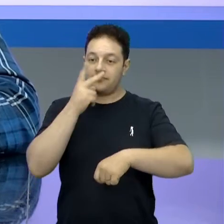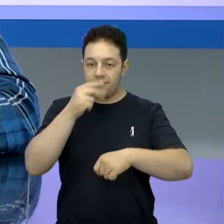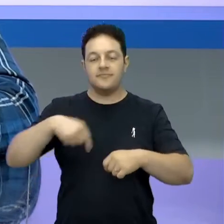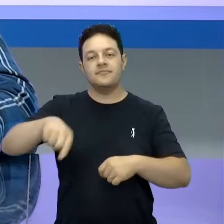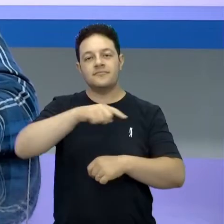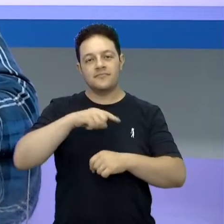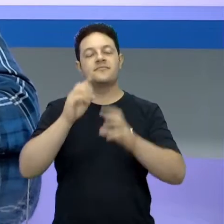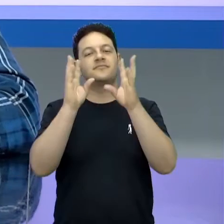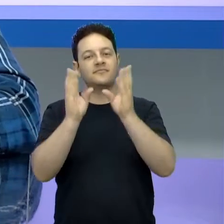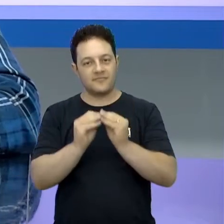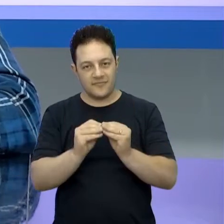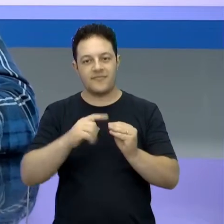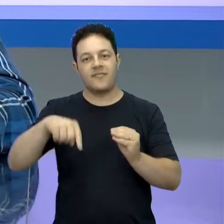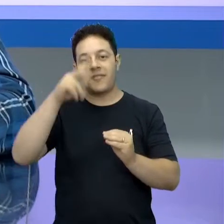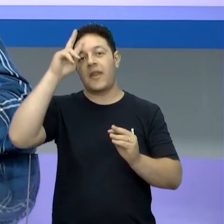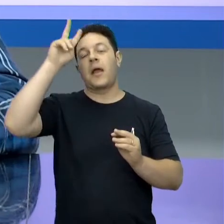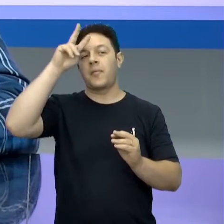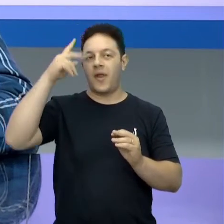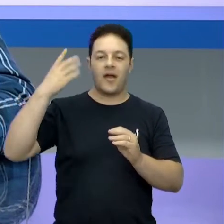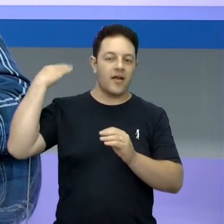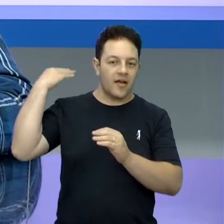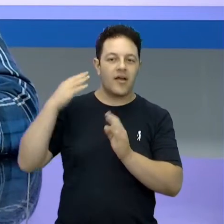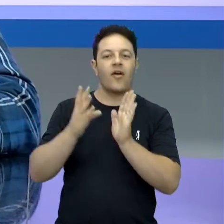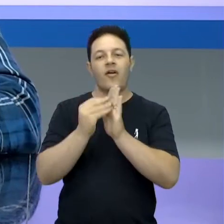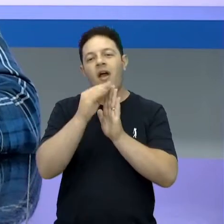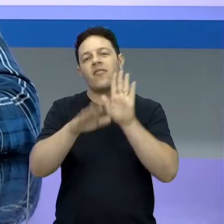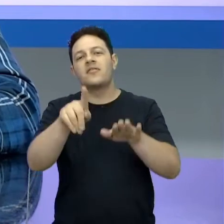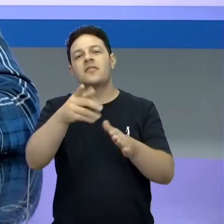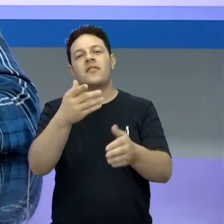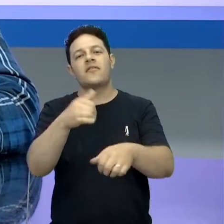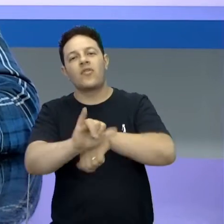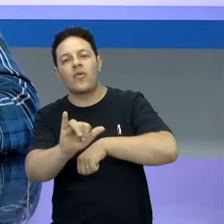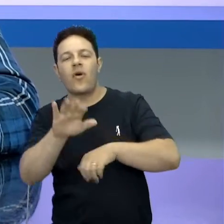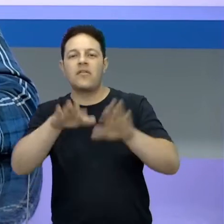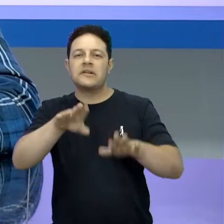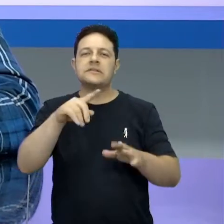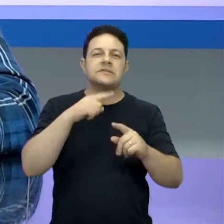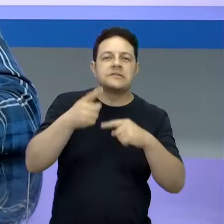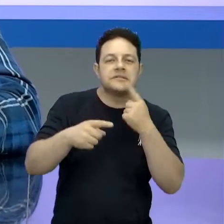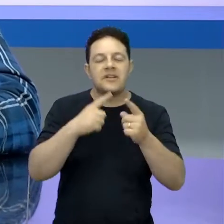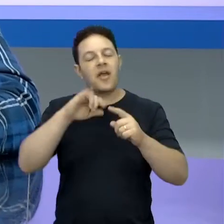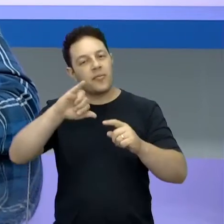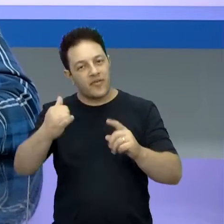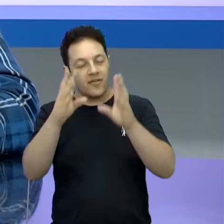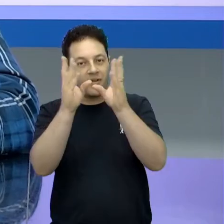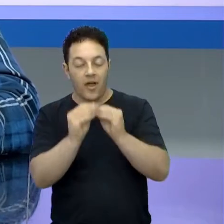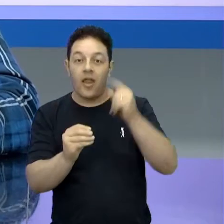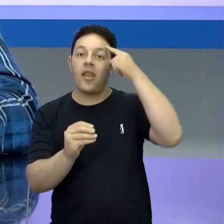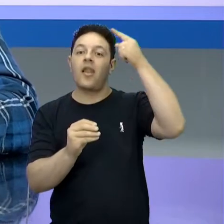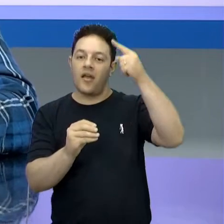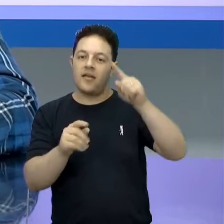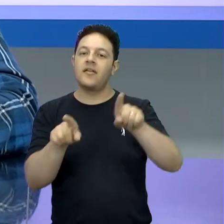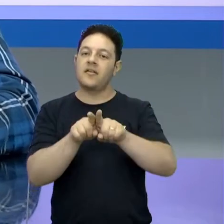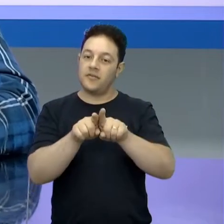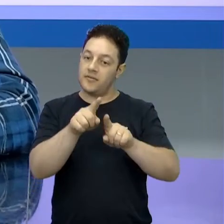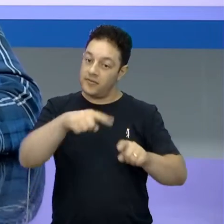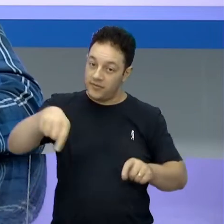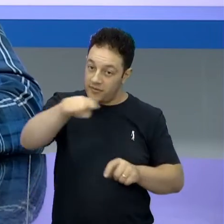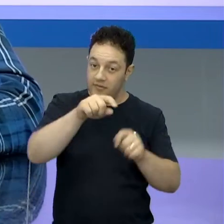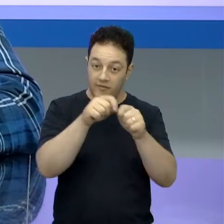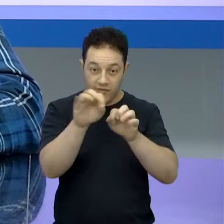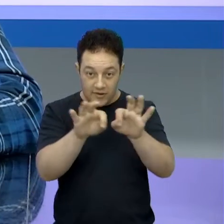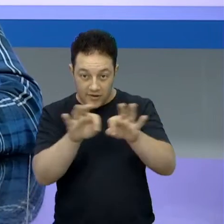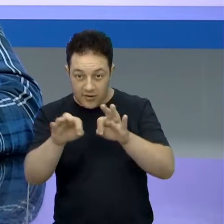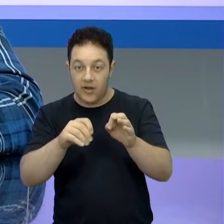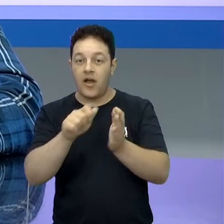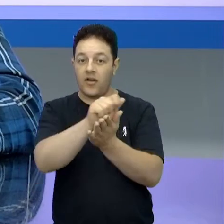nosso conteúdo, né, para quem perdeu alguma aula, para quem ficou com alguma dúvida e para vocês que desenvolveram aí